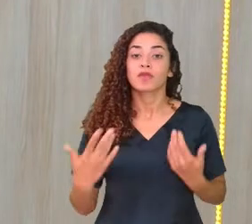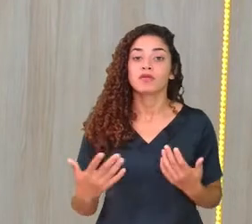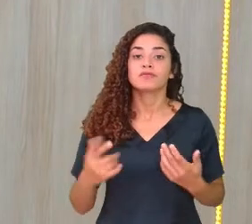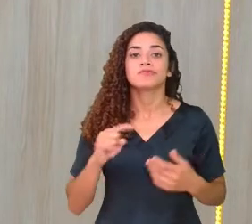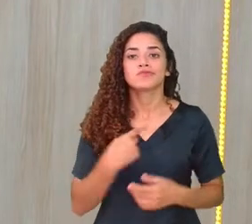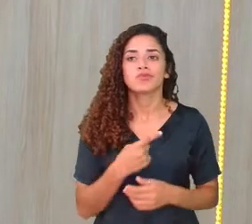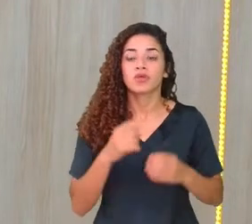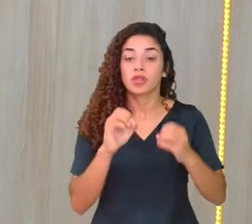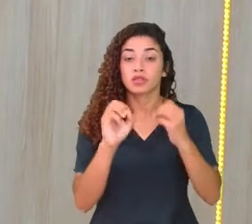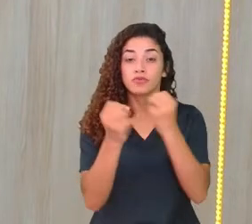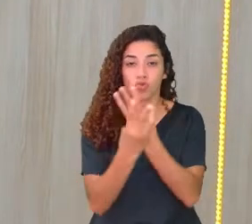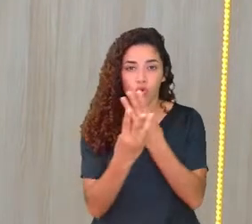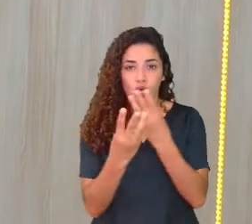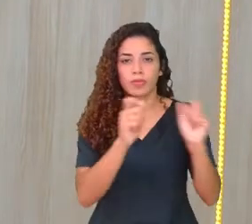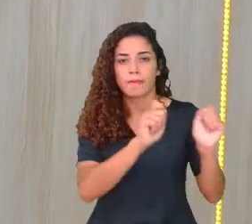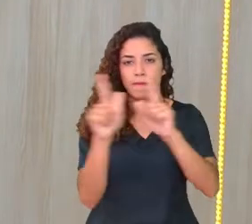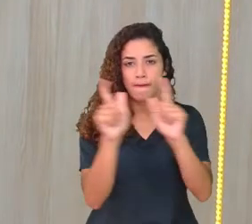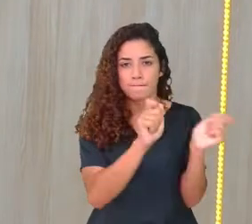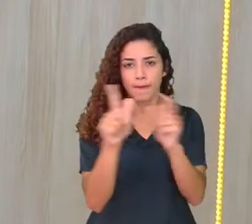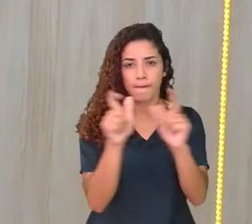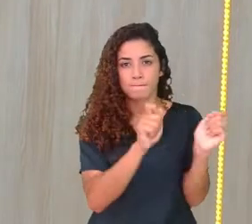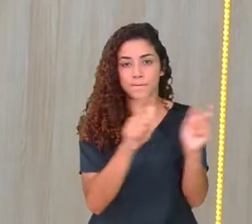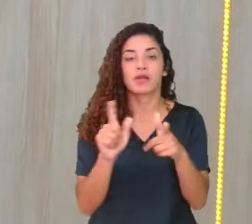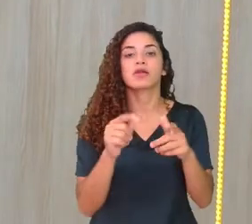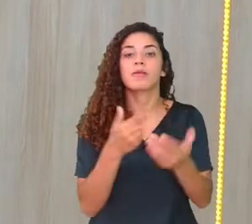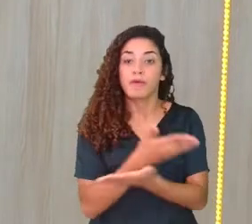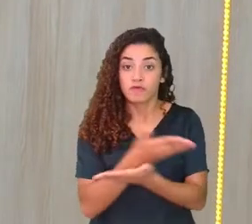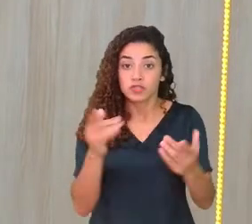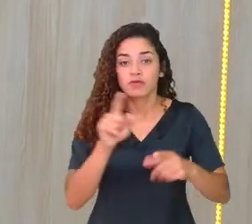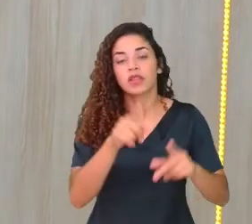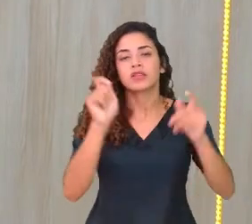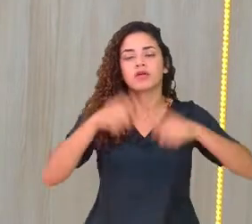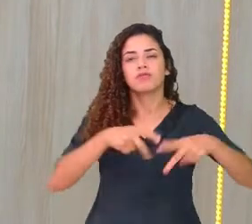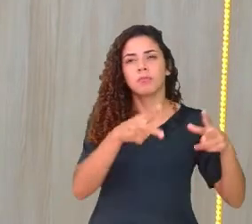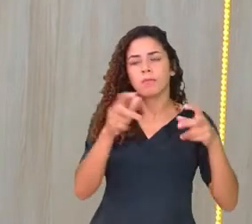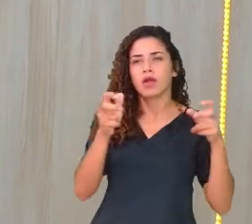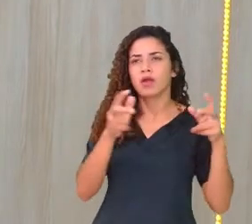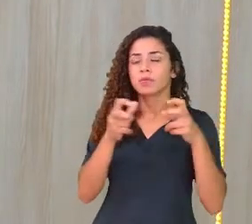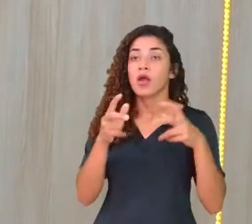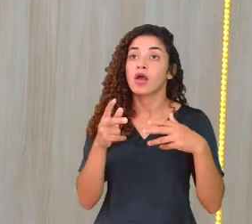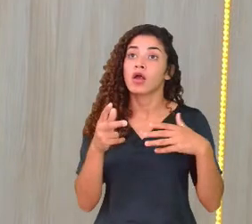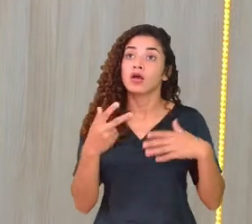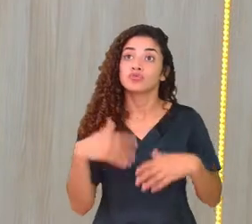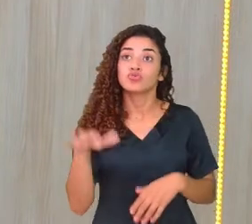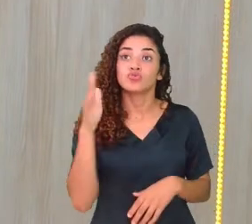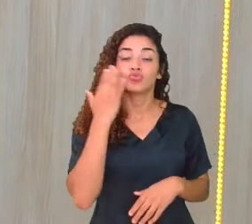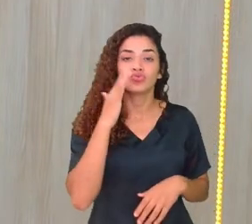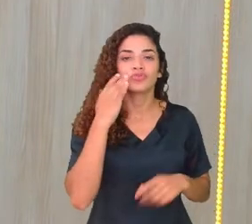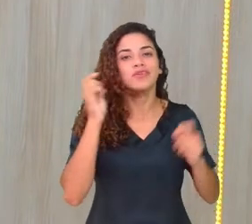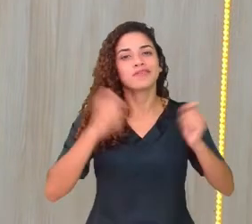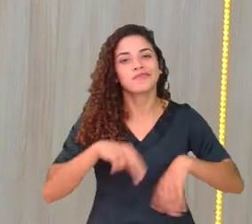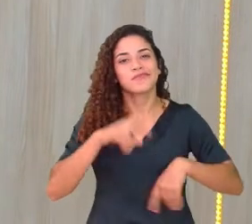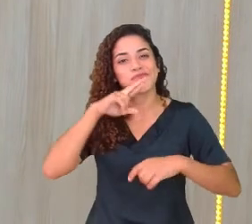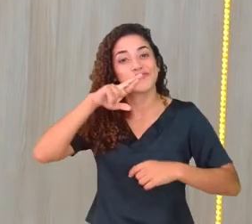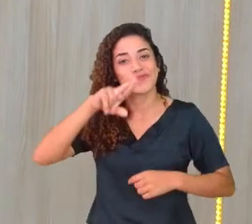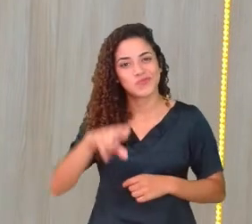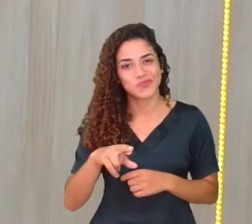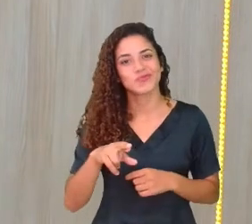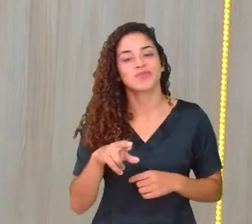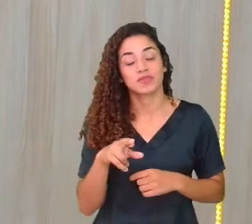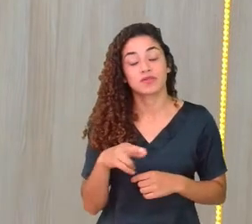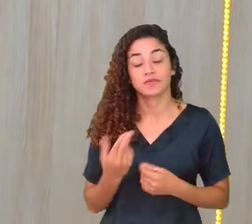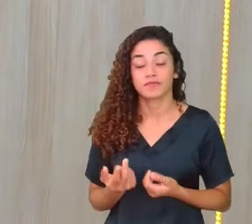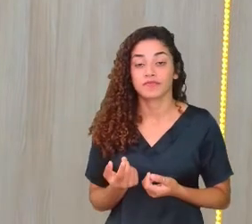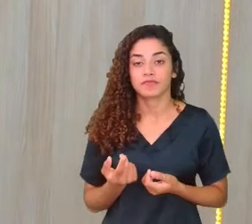vários slides, várias coisas que eu vou trazer para vocês, nós vamos perceber e podemos responder essa questão aí,